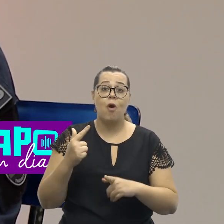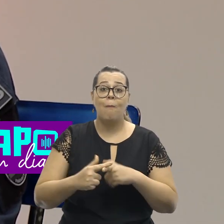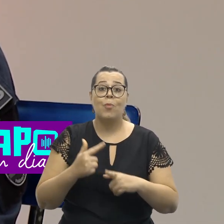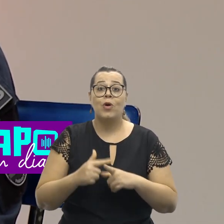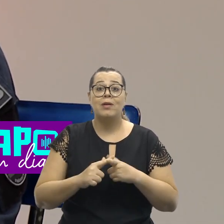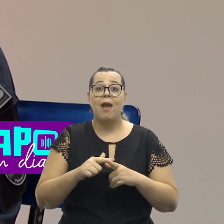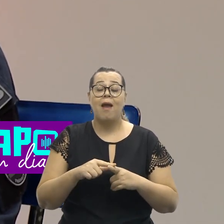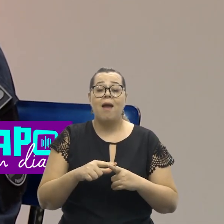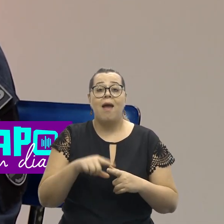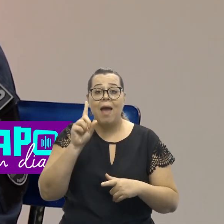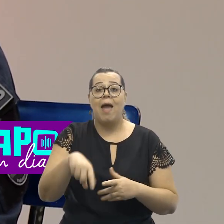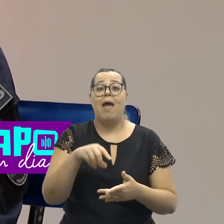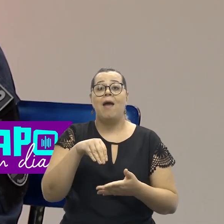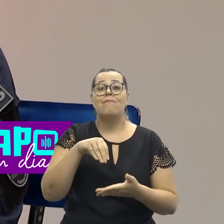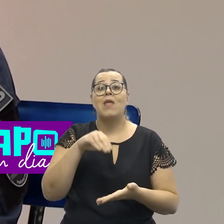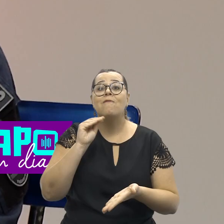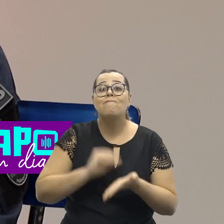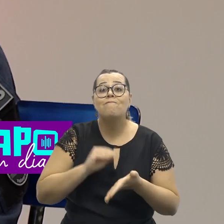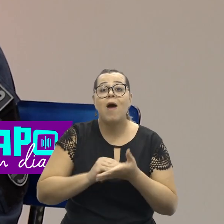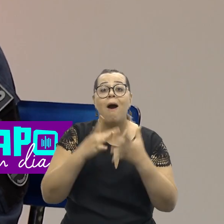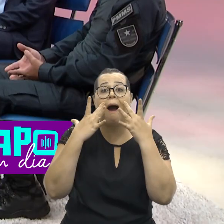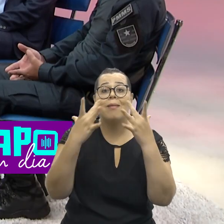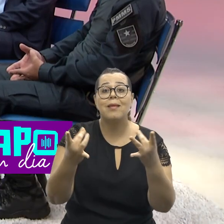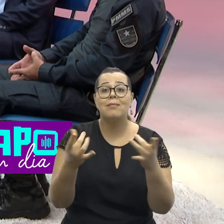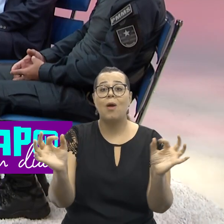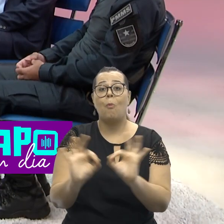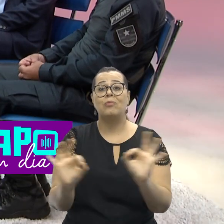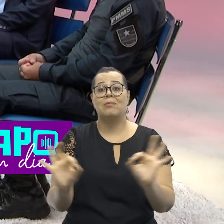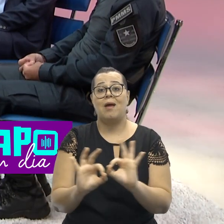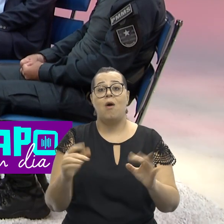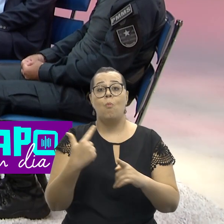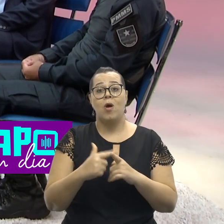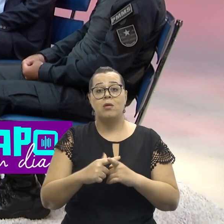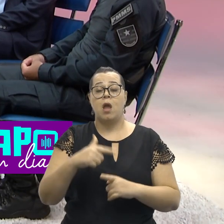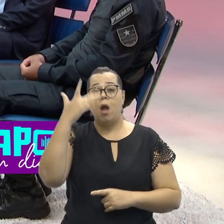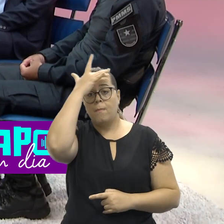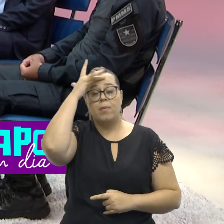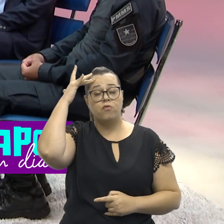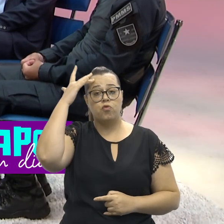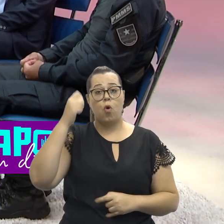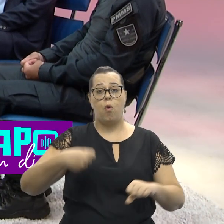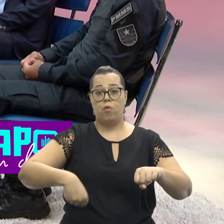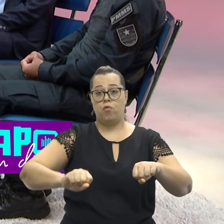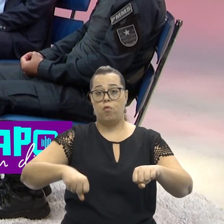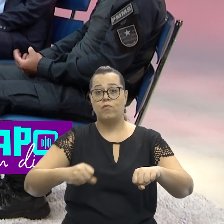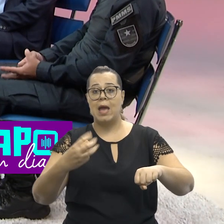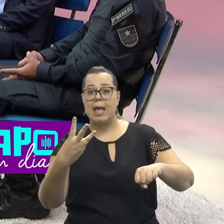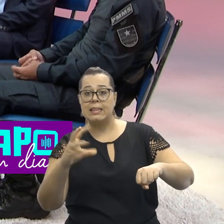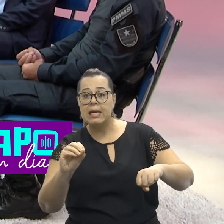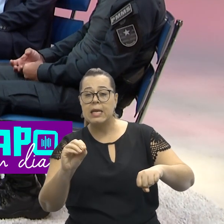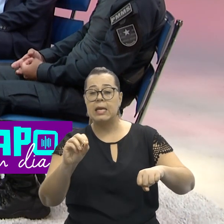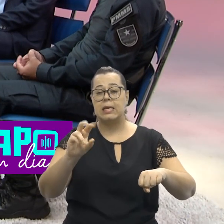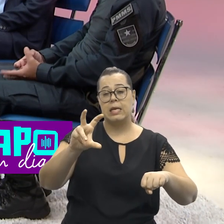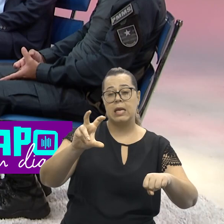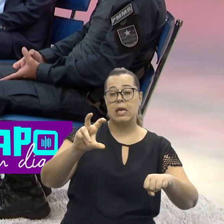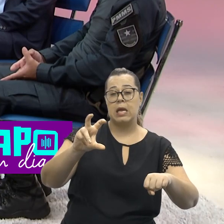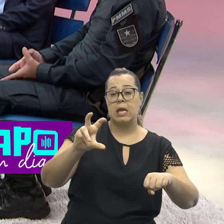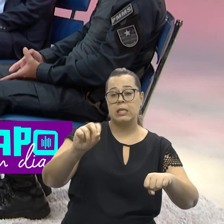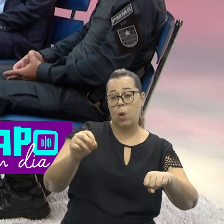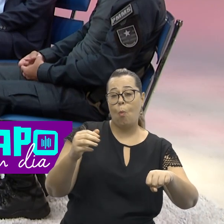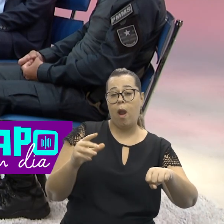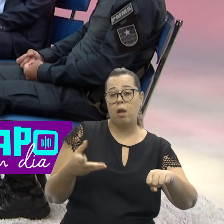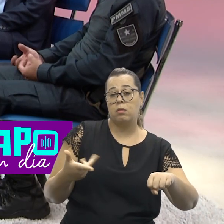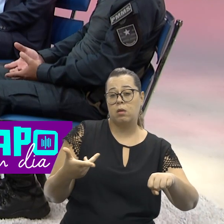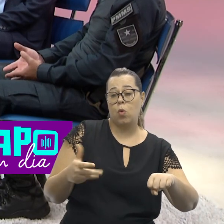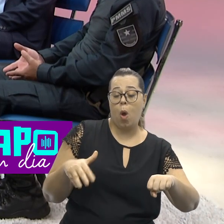são fruto de uma desatenção, de uma inobservância. Se essa pessoa estivesse transitando numa velocidade de 30, 40, 50 km